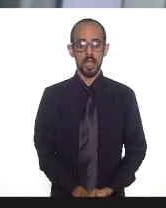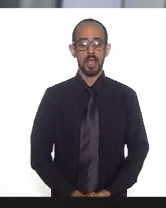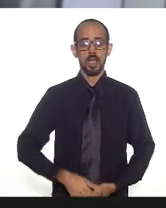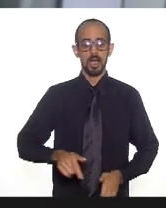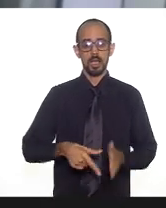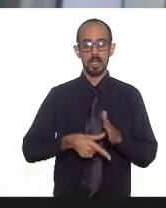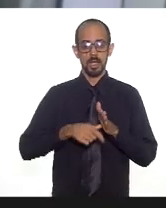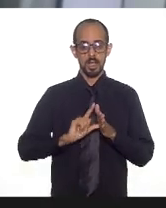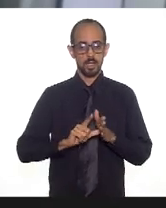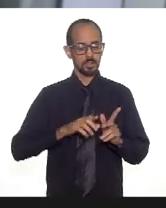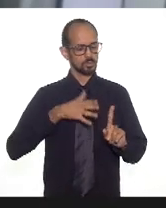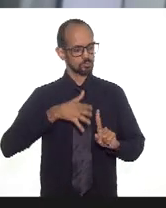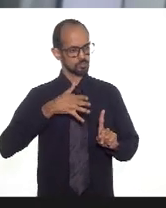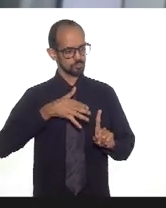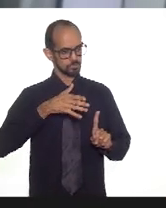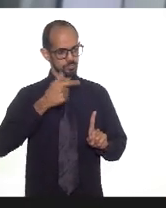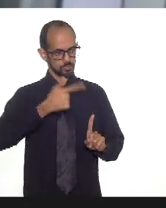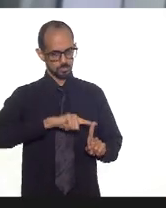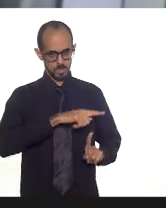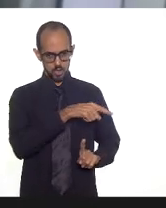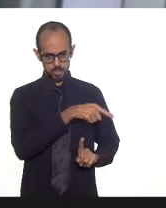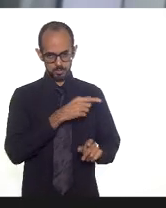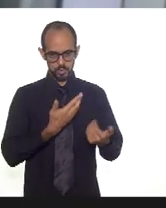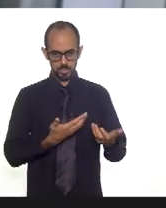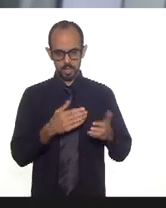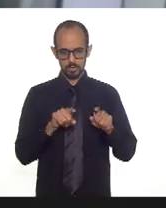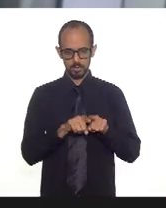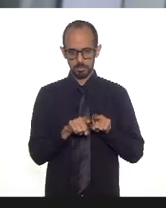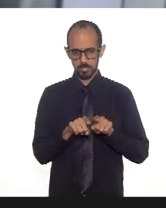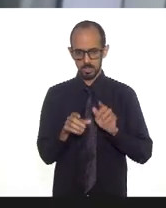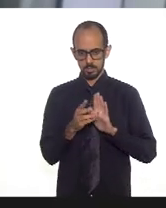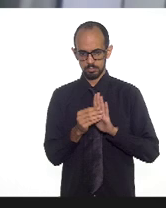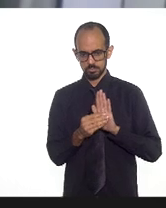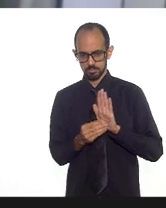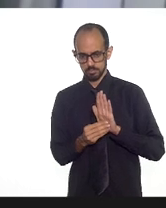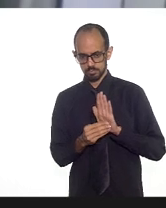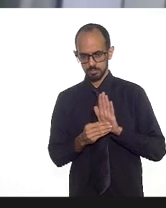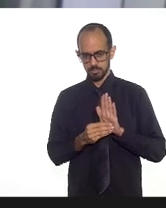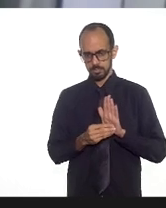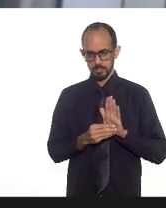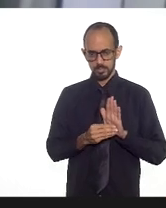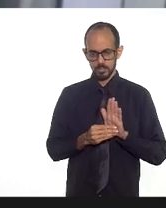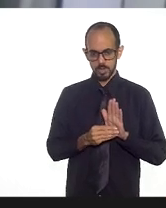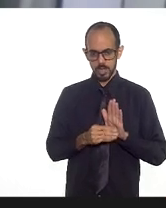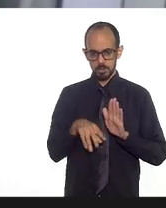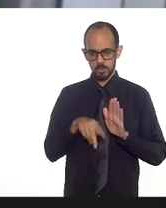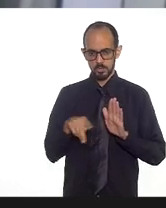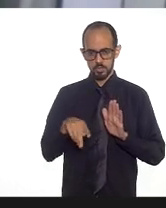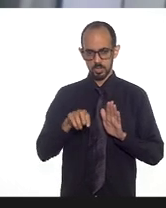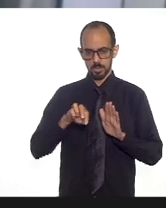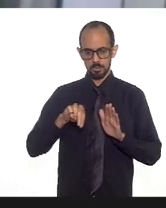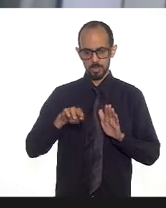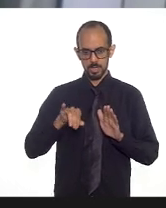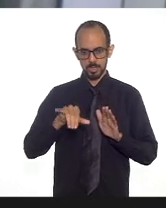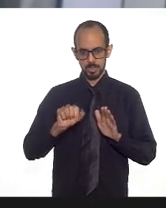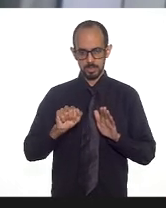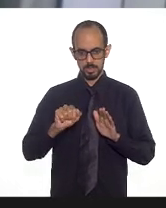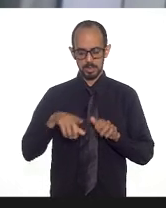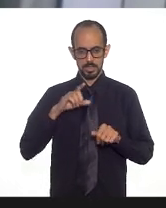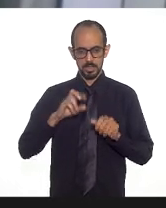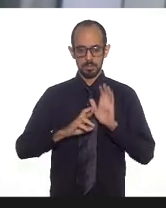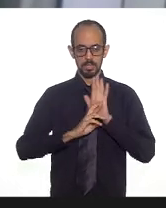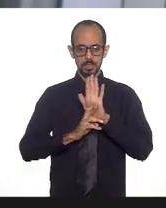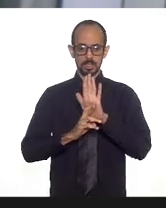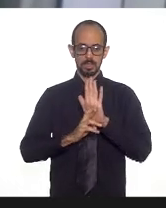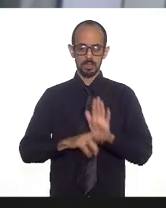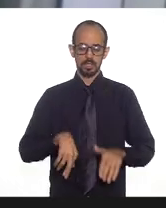à oradora seguinte, registrar a presença da professora Maria Tereza Vance, representando o gabinete do deputado Eliomar